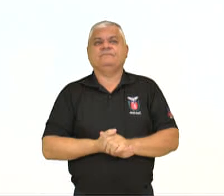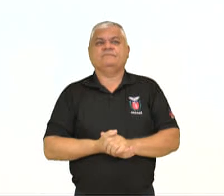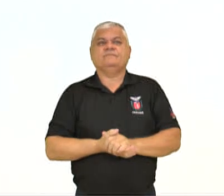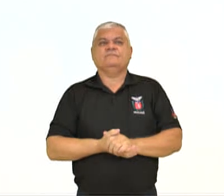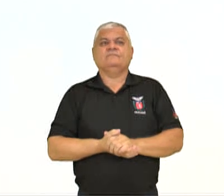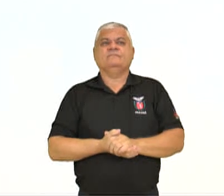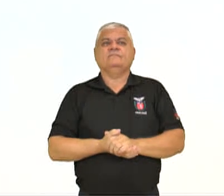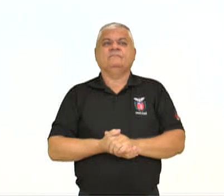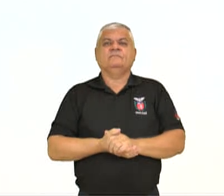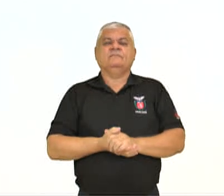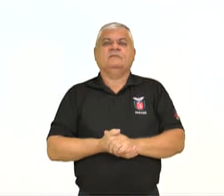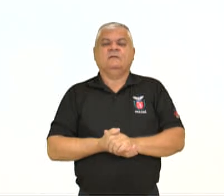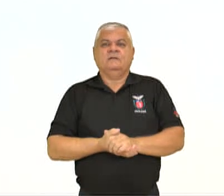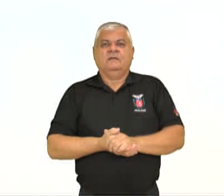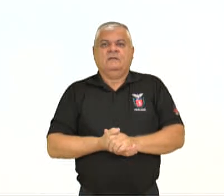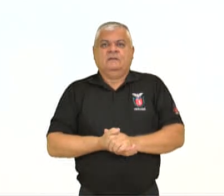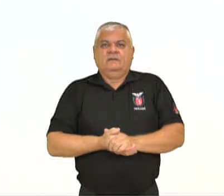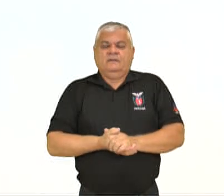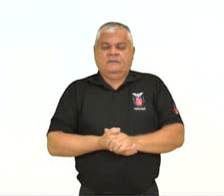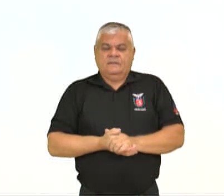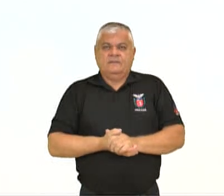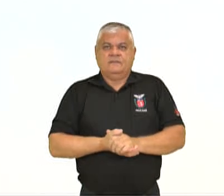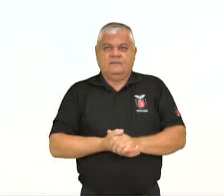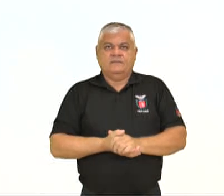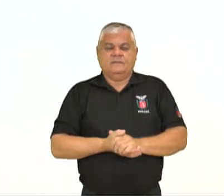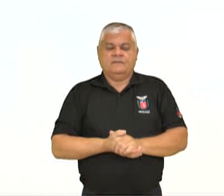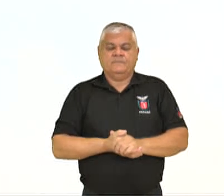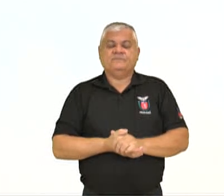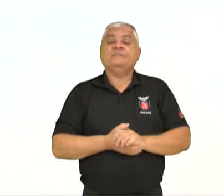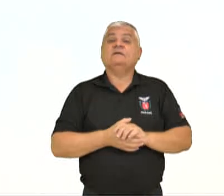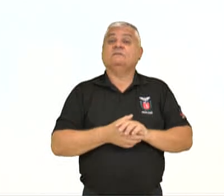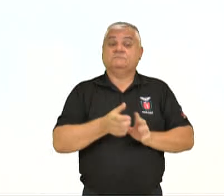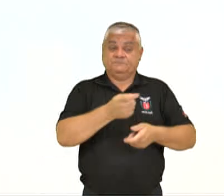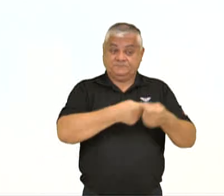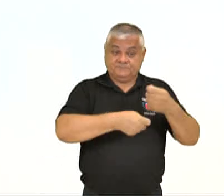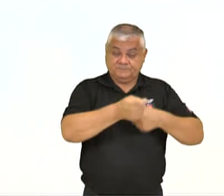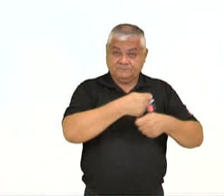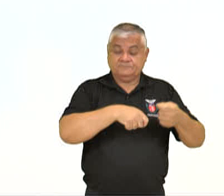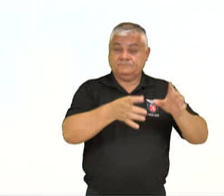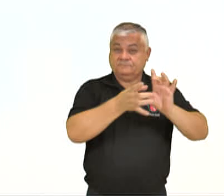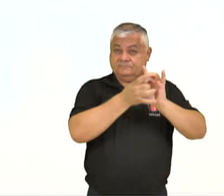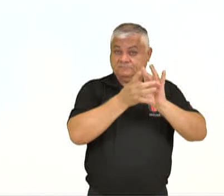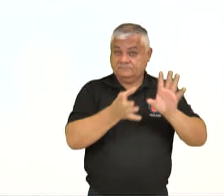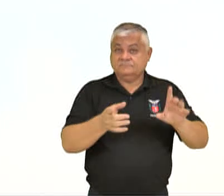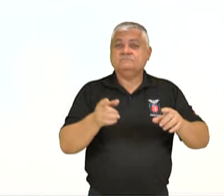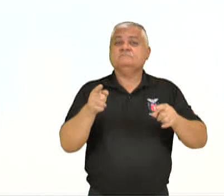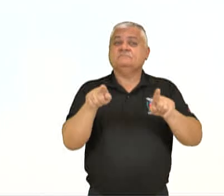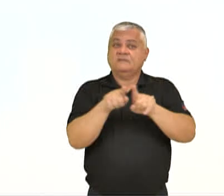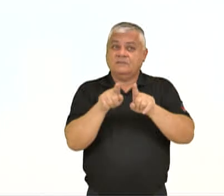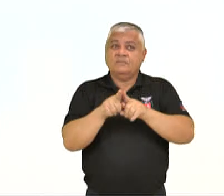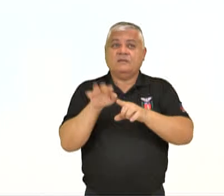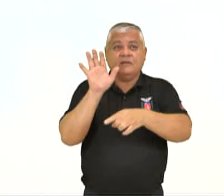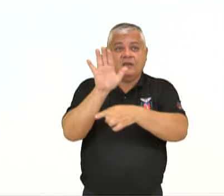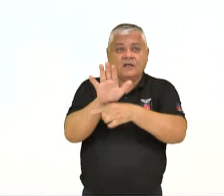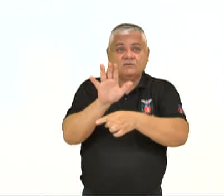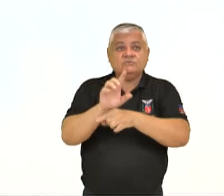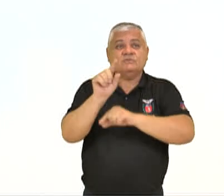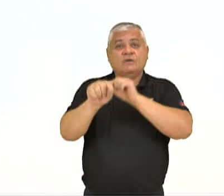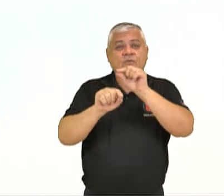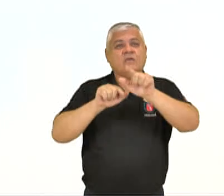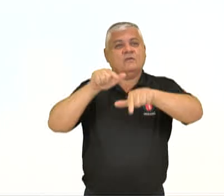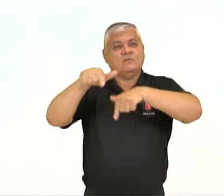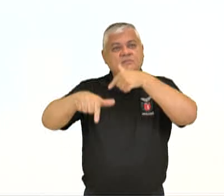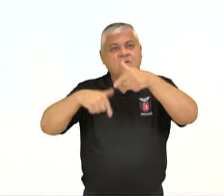No liberalismo econômico existe a defesa do trabalho livre e assalariado num contexto onde ainda vigorava